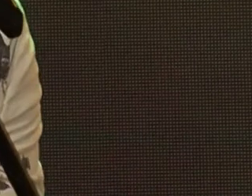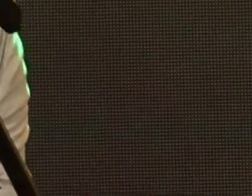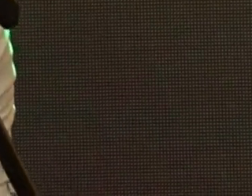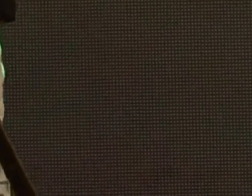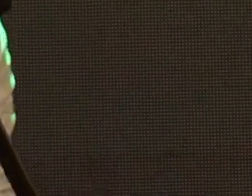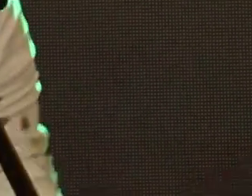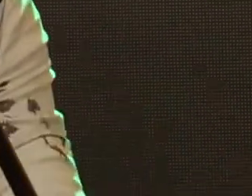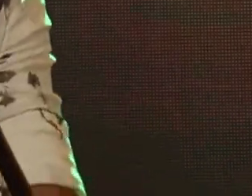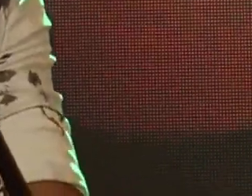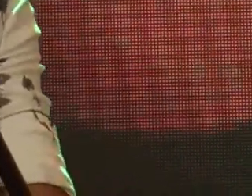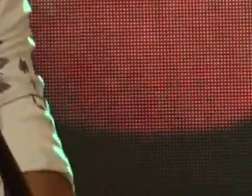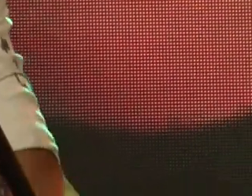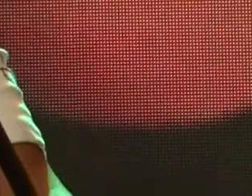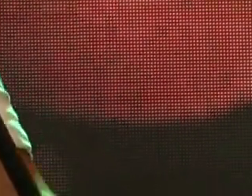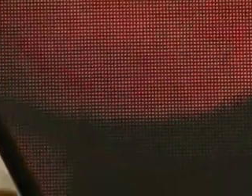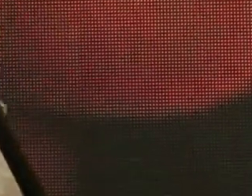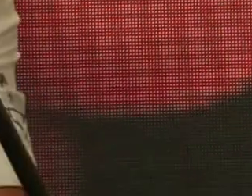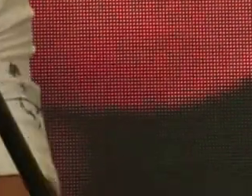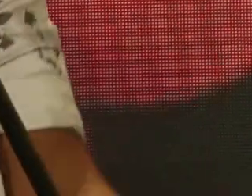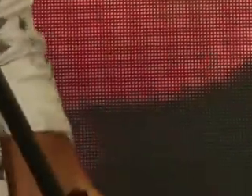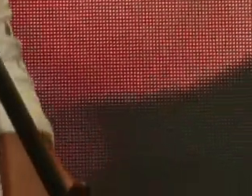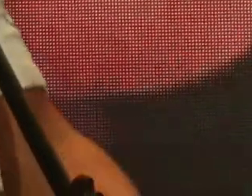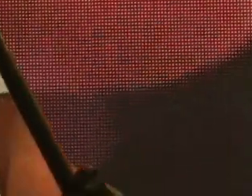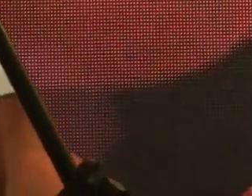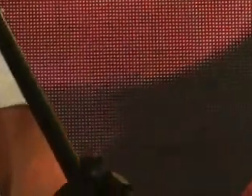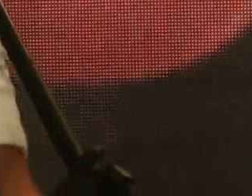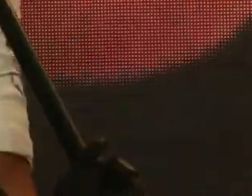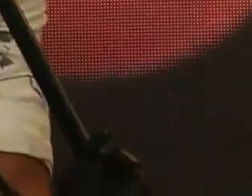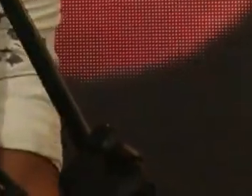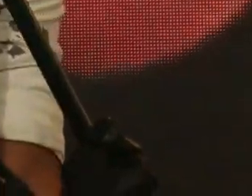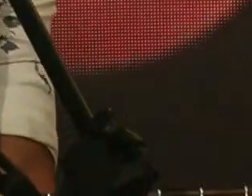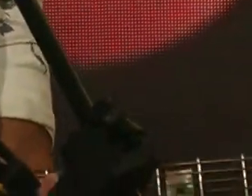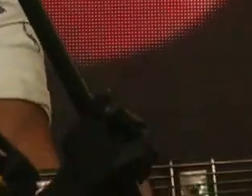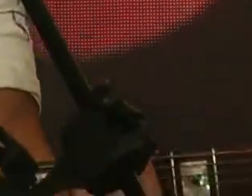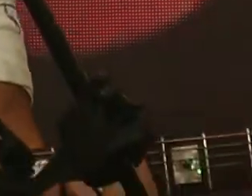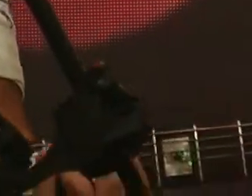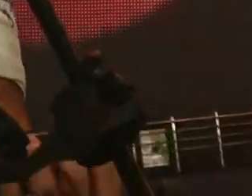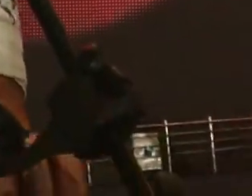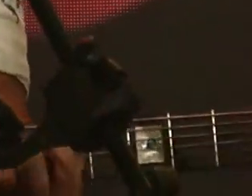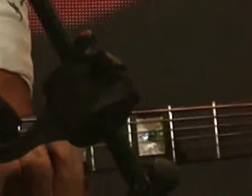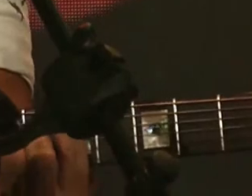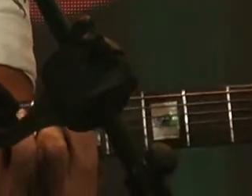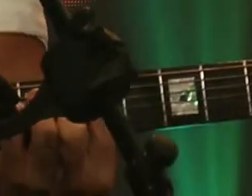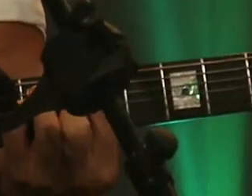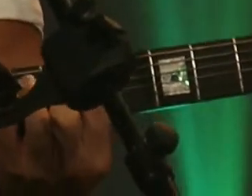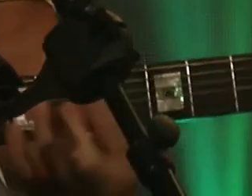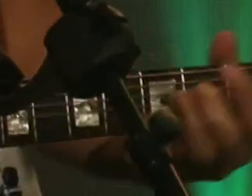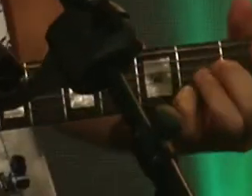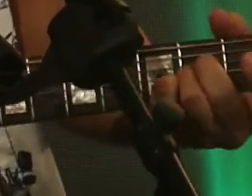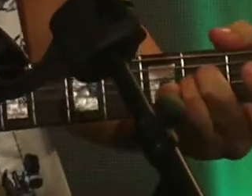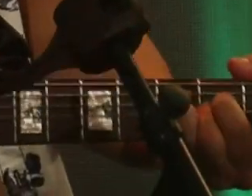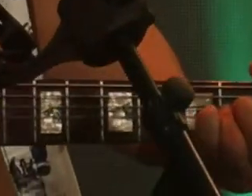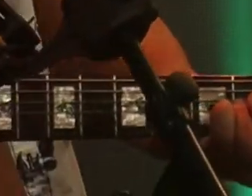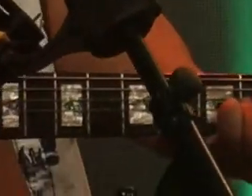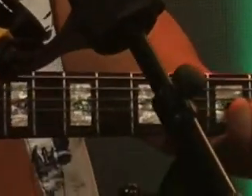feiticeira. Ela é demais. Quando beija minha boca e se entrega inteira.